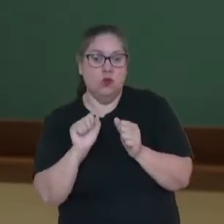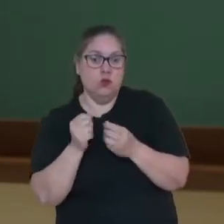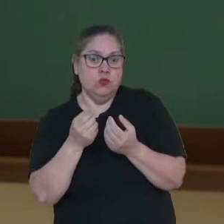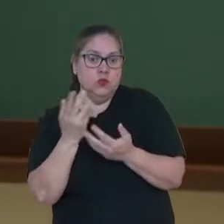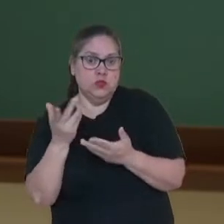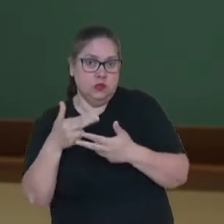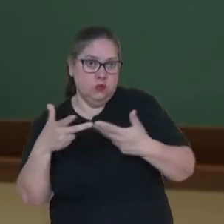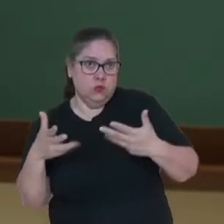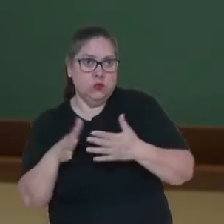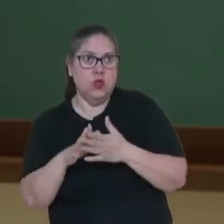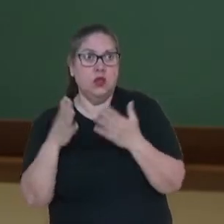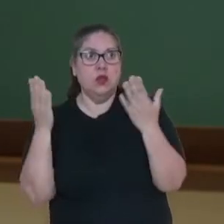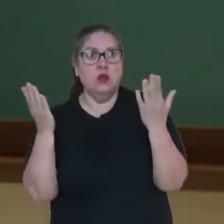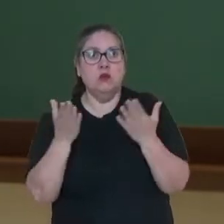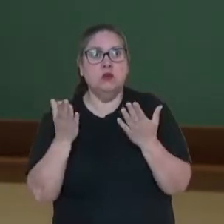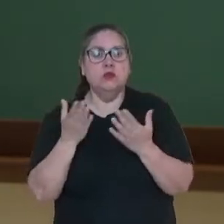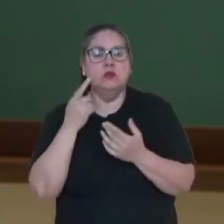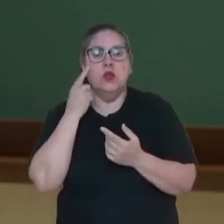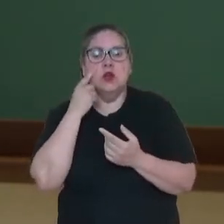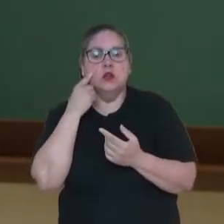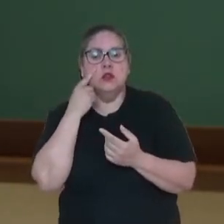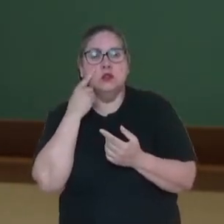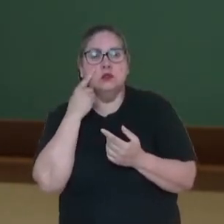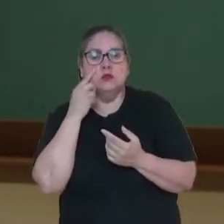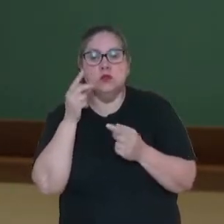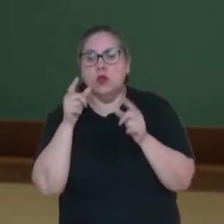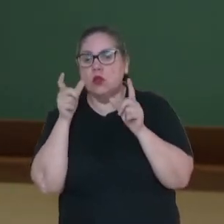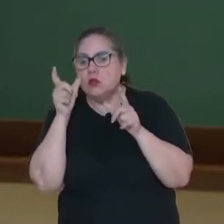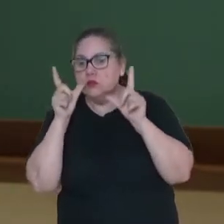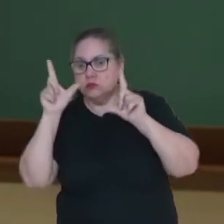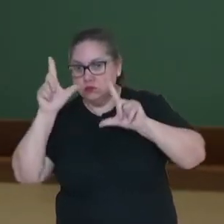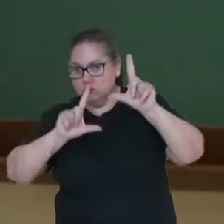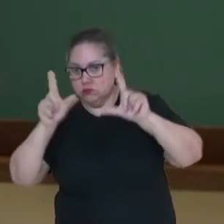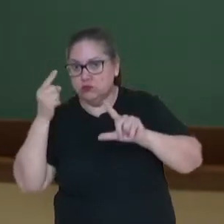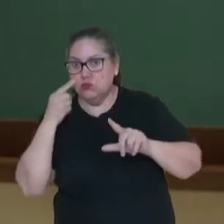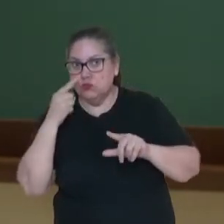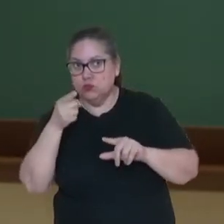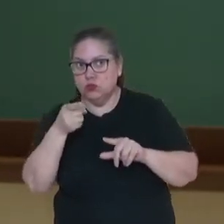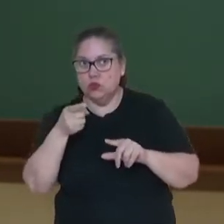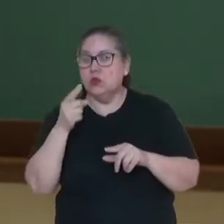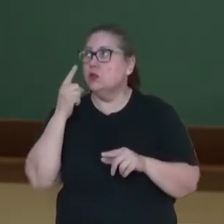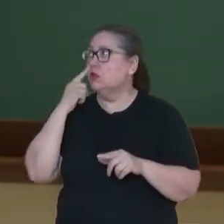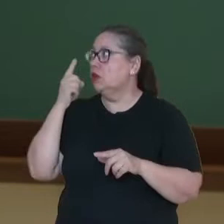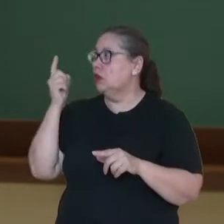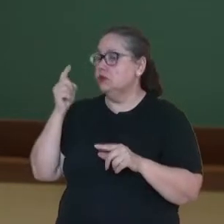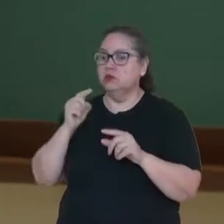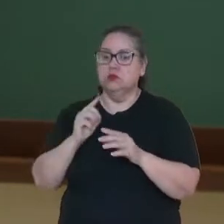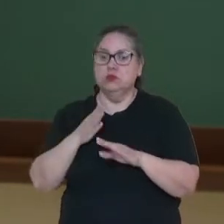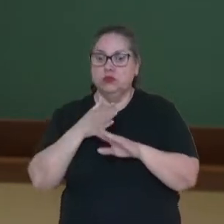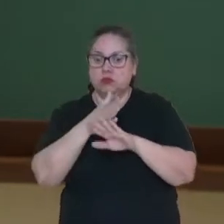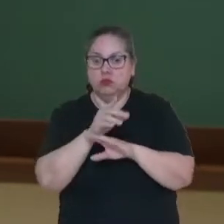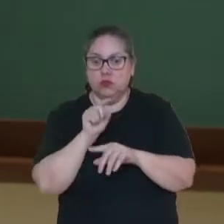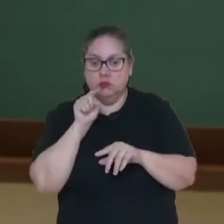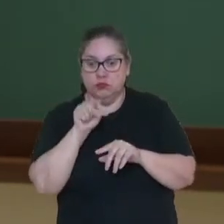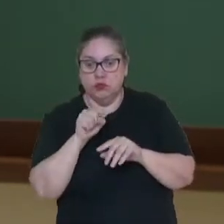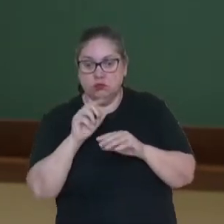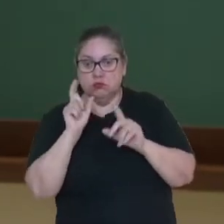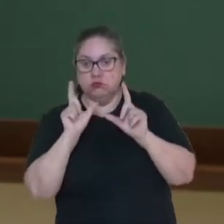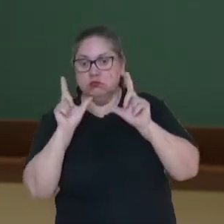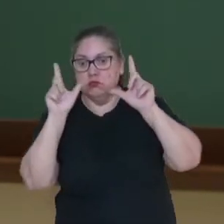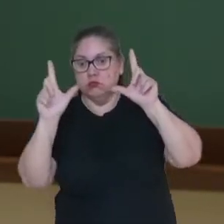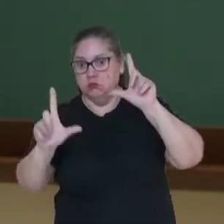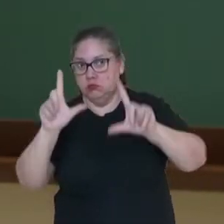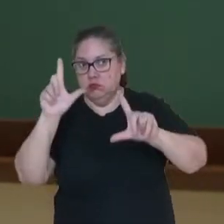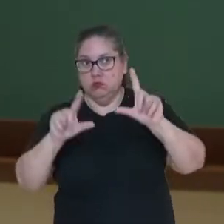materiais. Agora, vocês vão assistir esse vídeo aqui, vocês vão acessar o link para assistir o vídeo